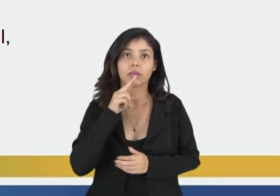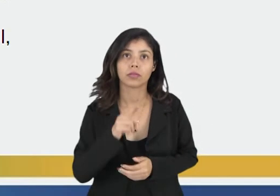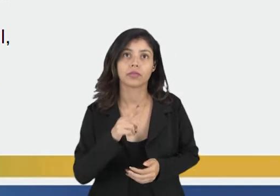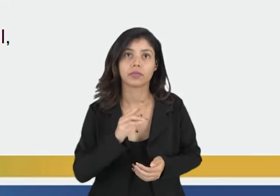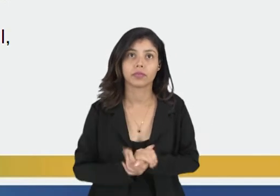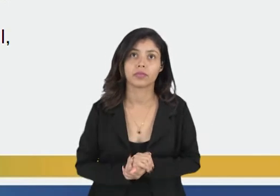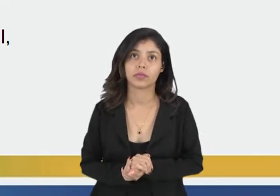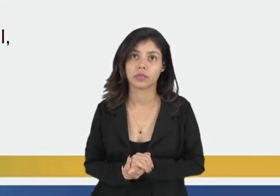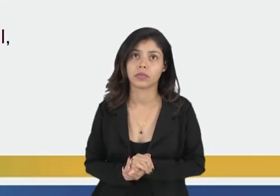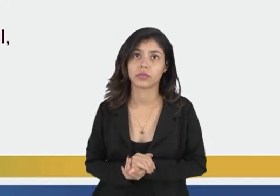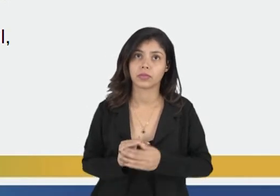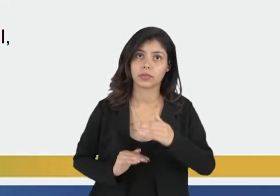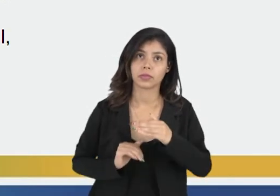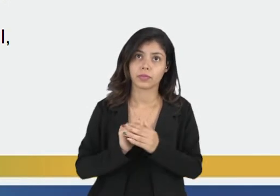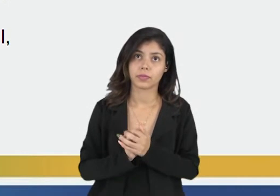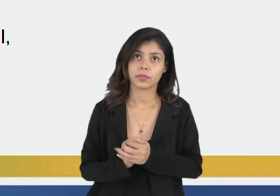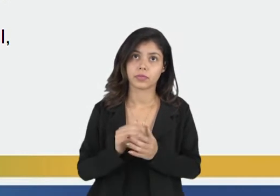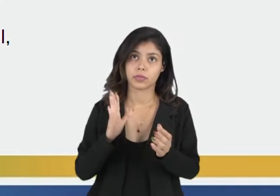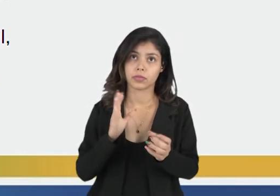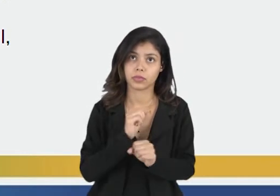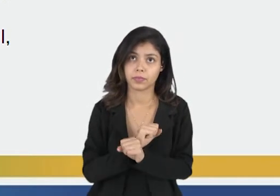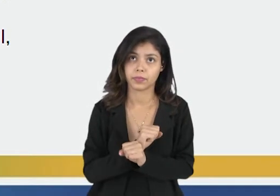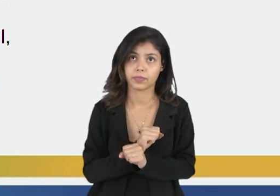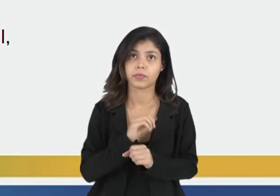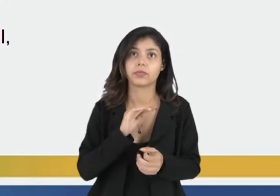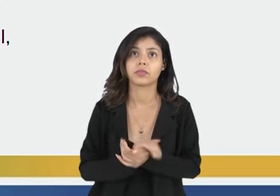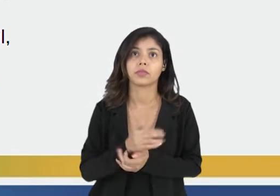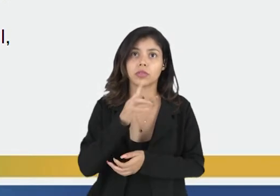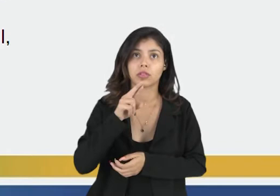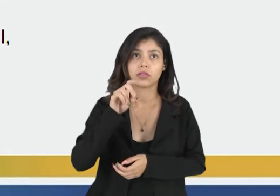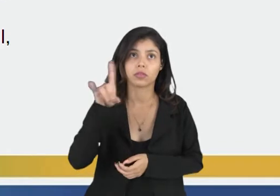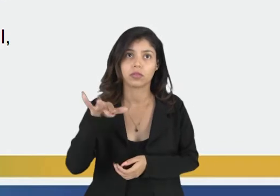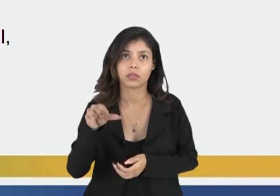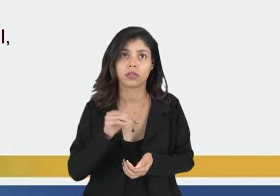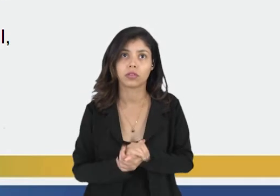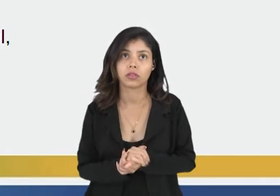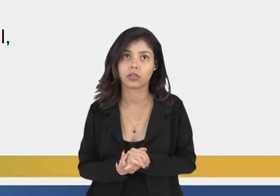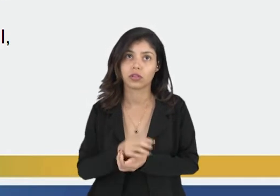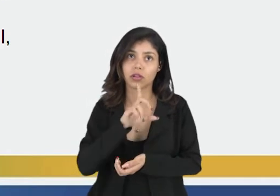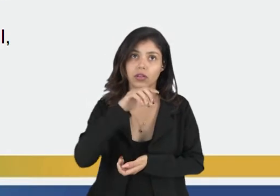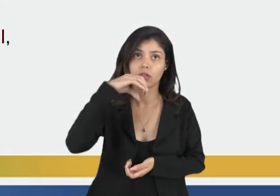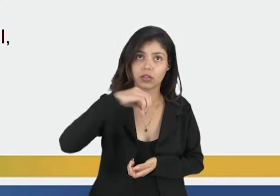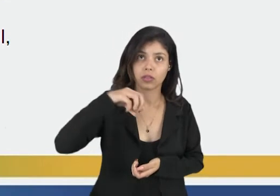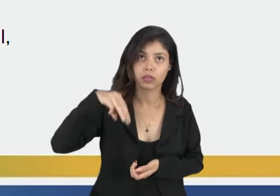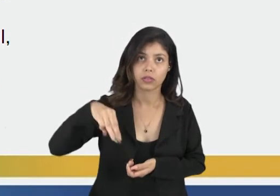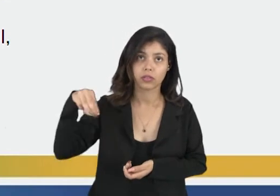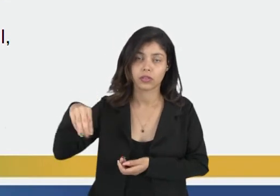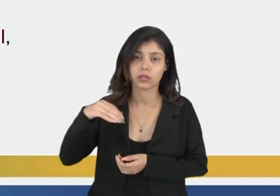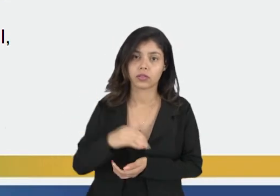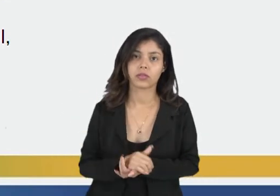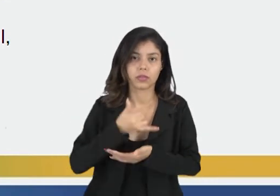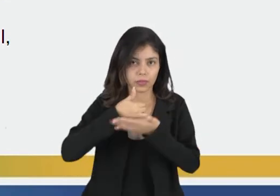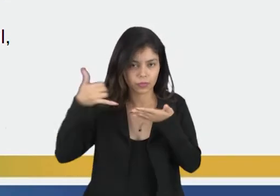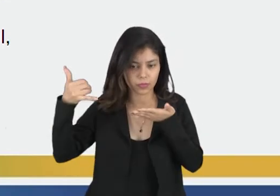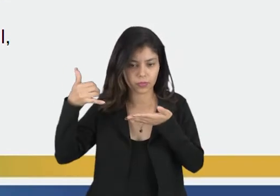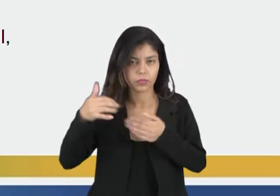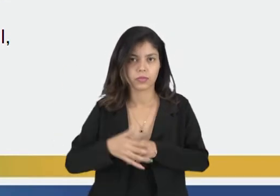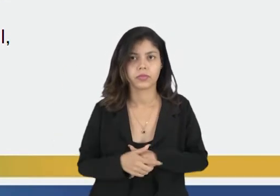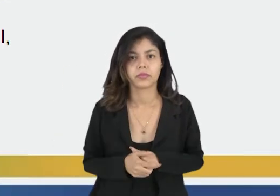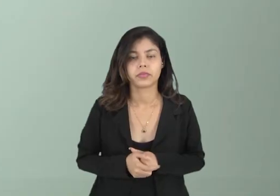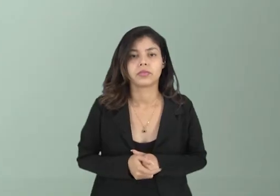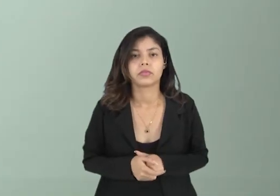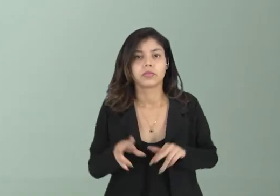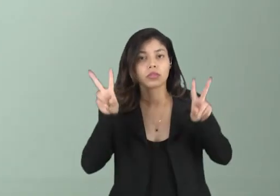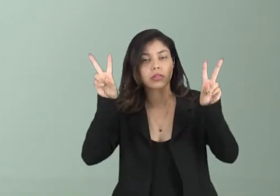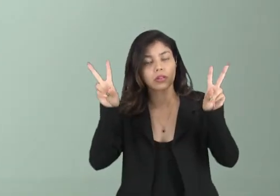operação policial resultou na apreensão de um carregador de fuzil, munições de calibre 9mm e drogas.